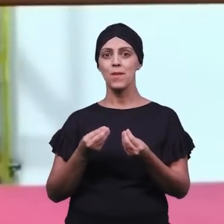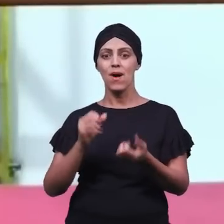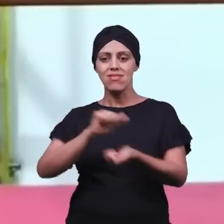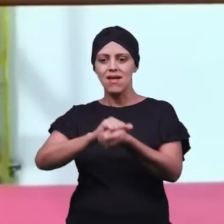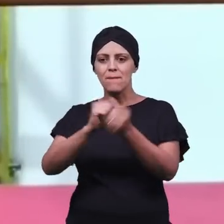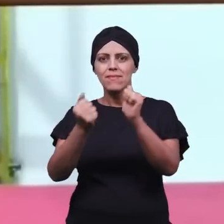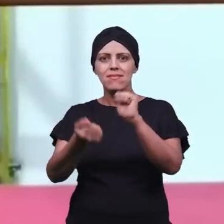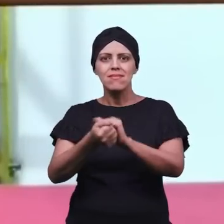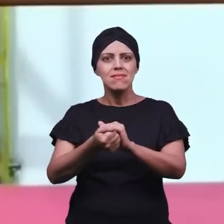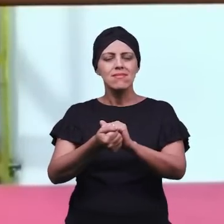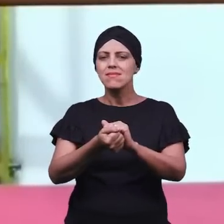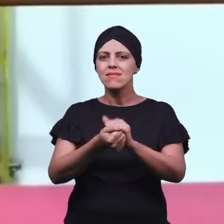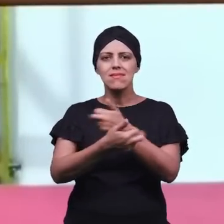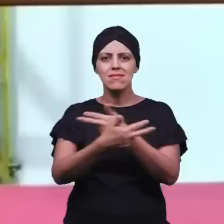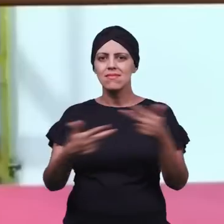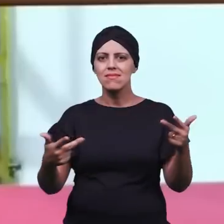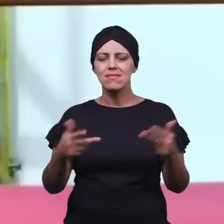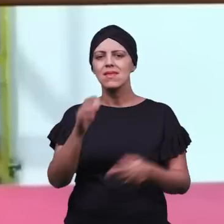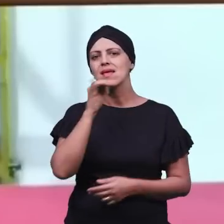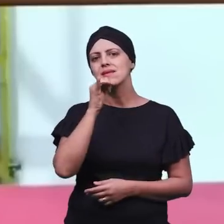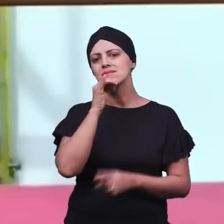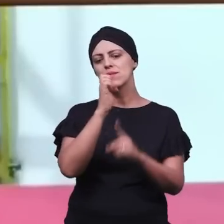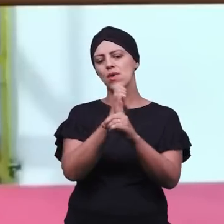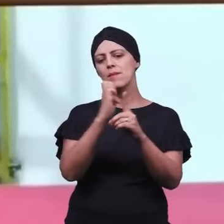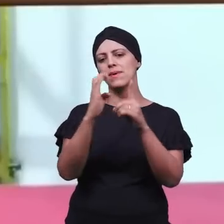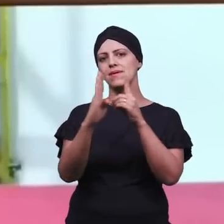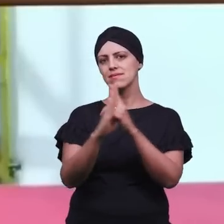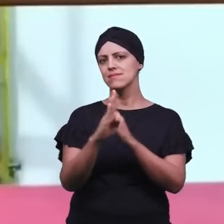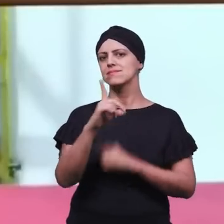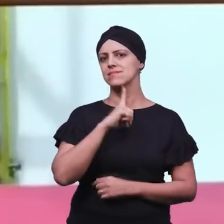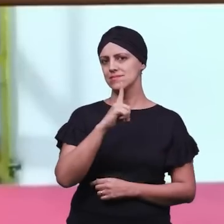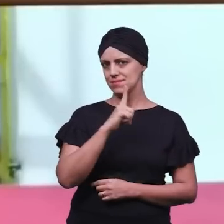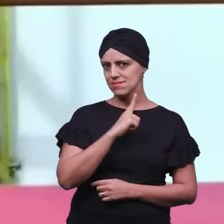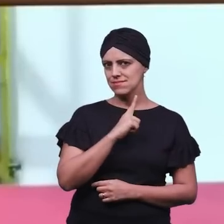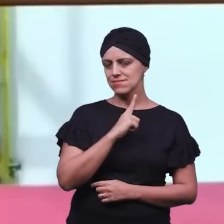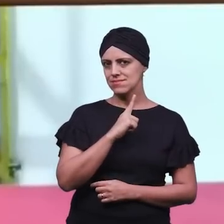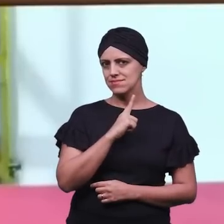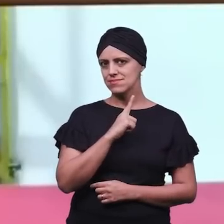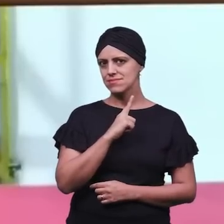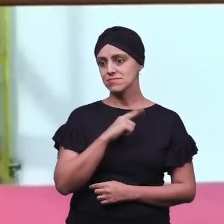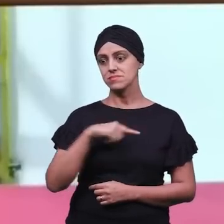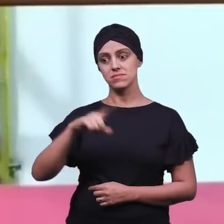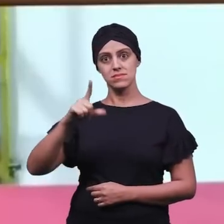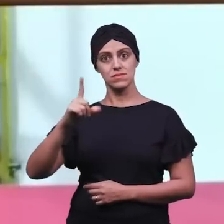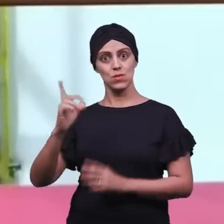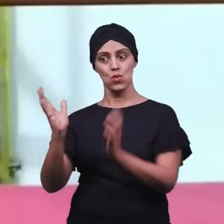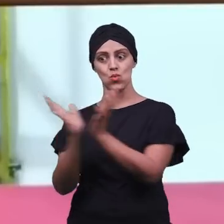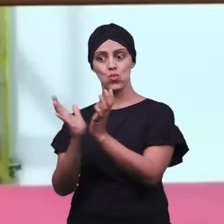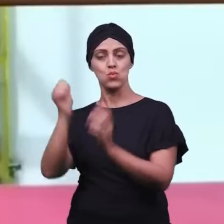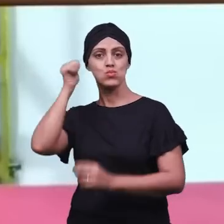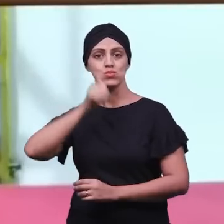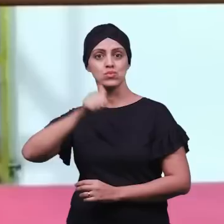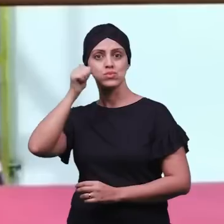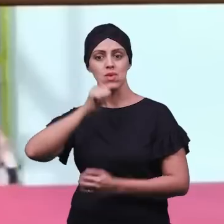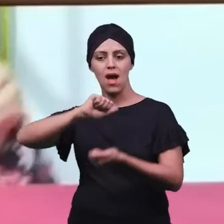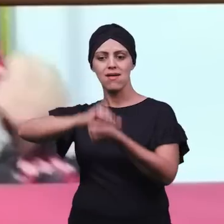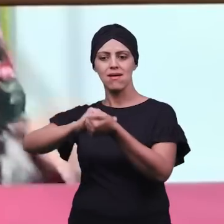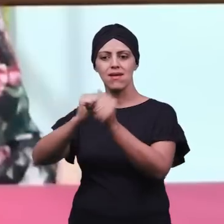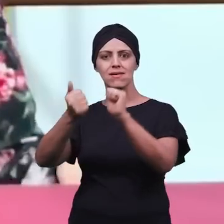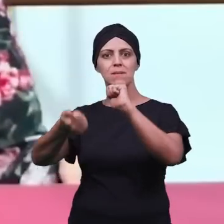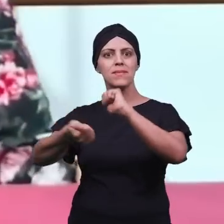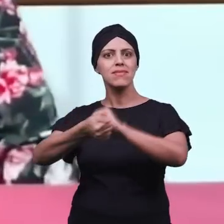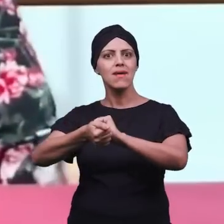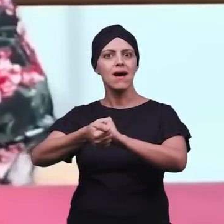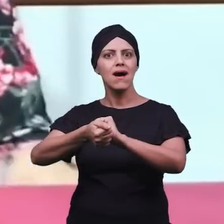com material adaptado. Nós temos a escola bíblica e as irmãs, existe um grupo de irmãs que fazem